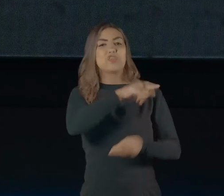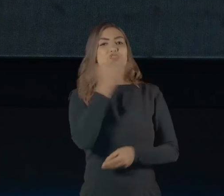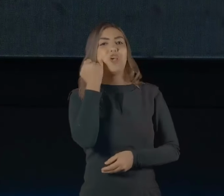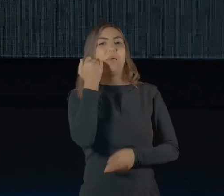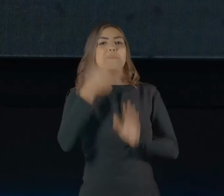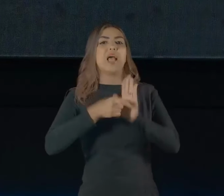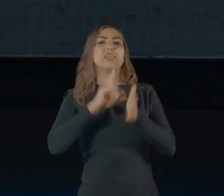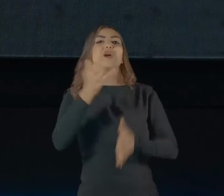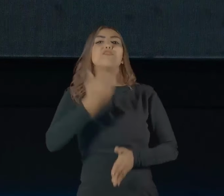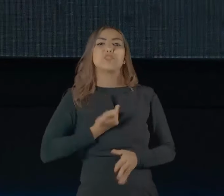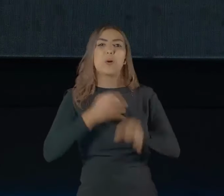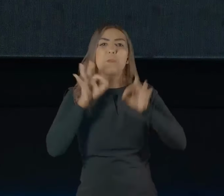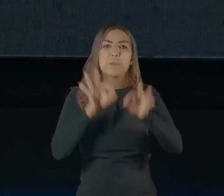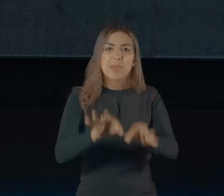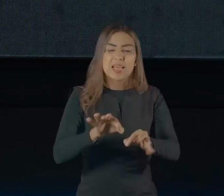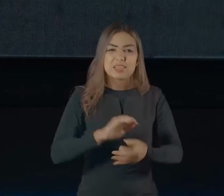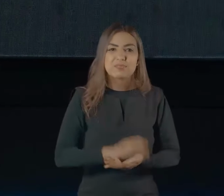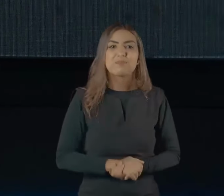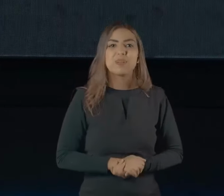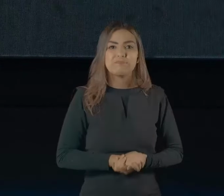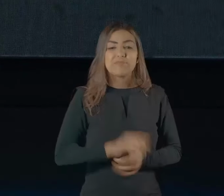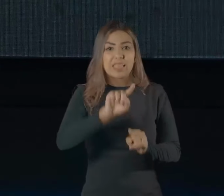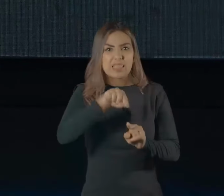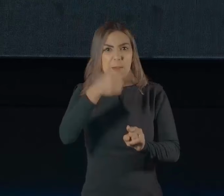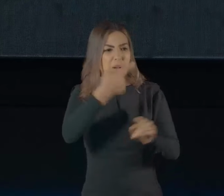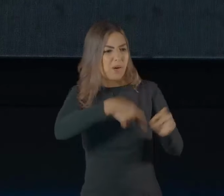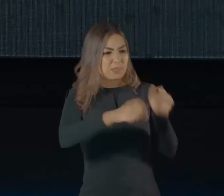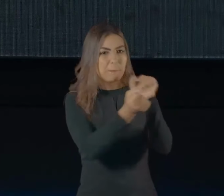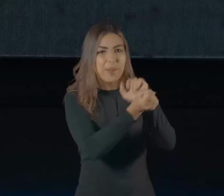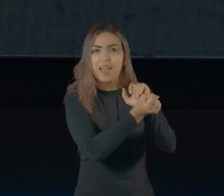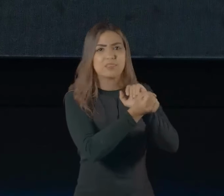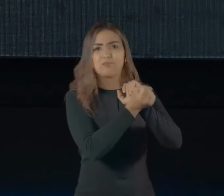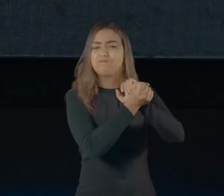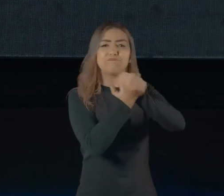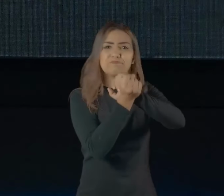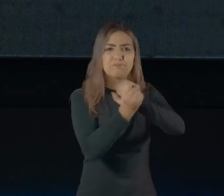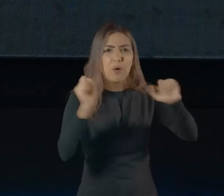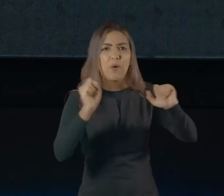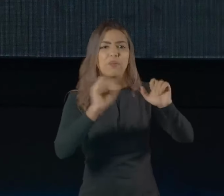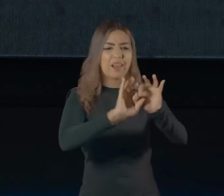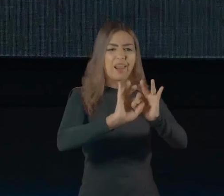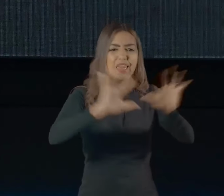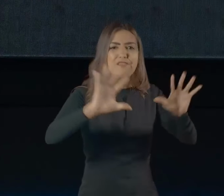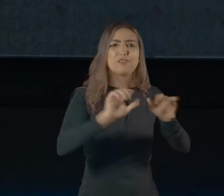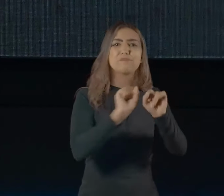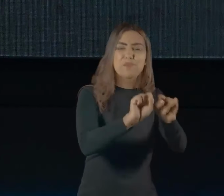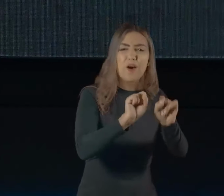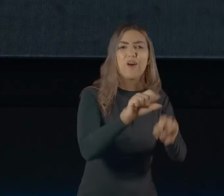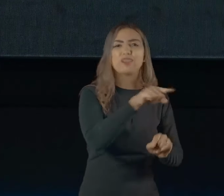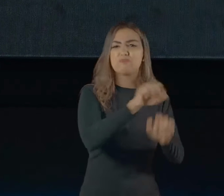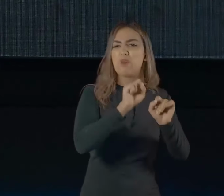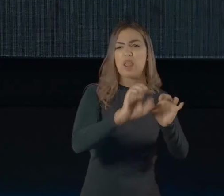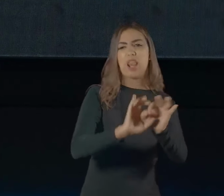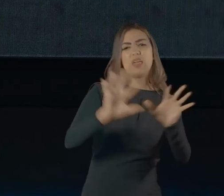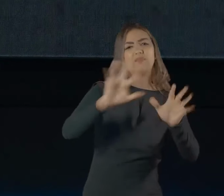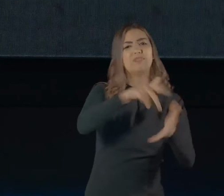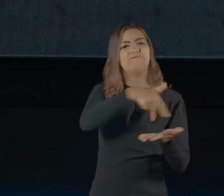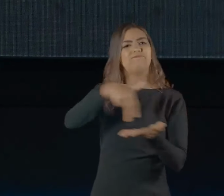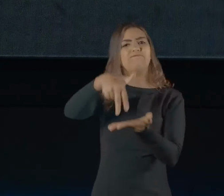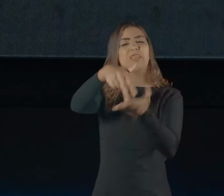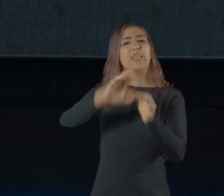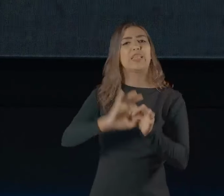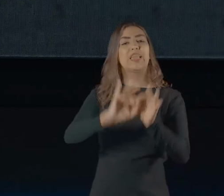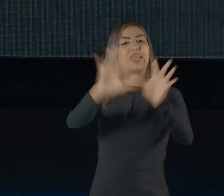ele soltou Jeremias, falou, você é livre para ir para onde você quiser. Deus cumpriu a sua palavra e